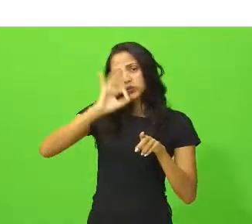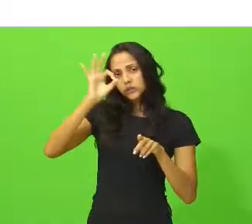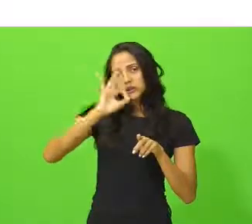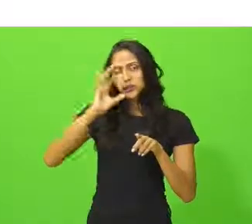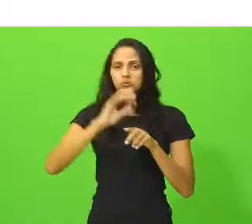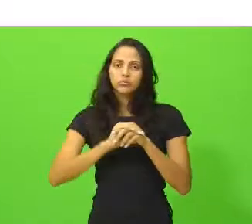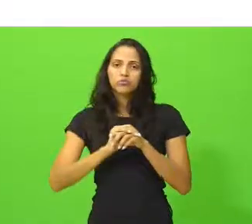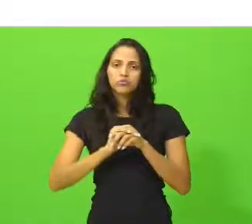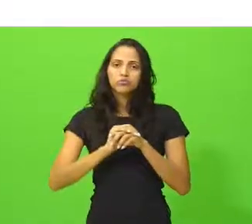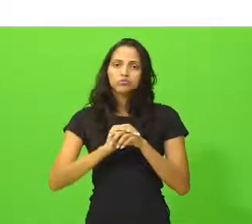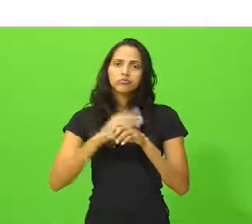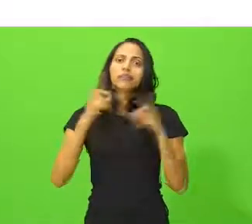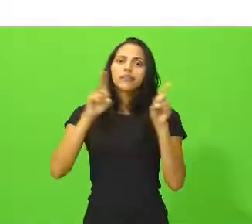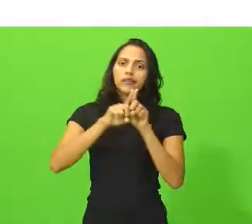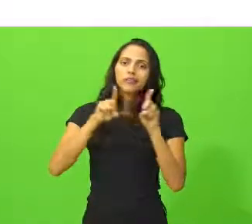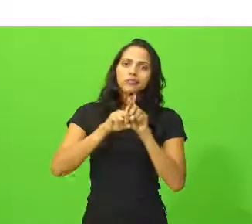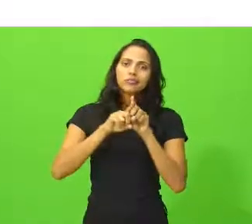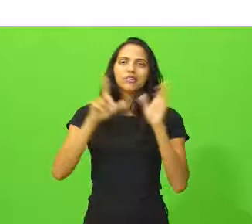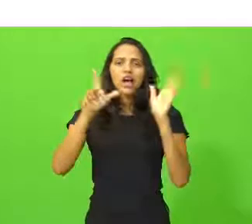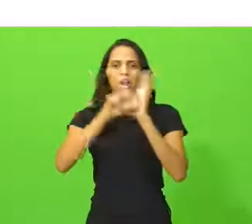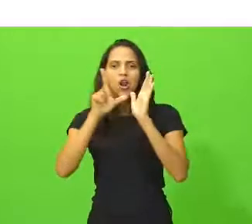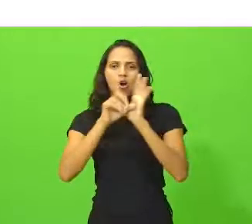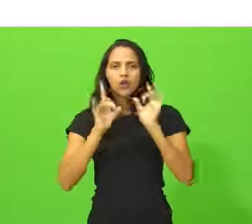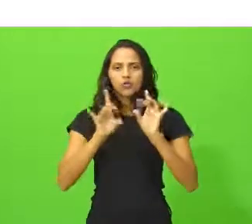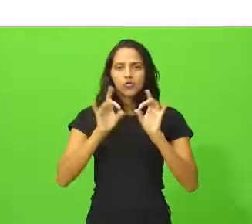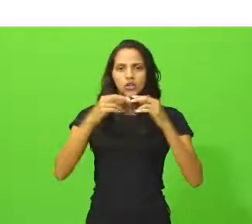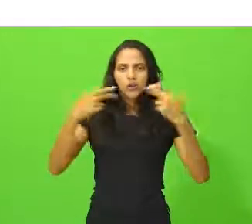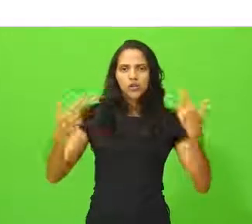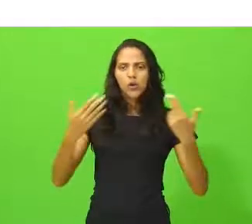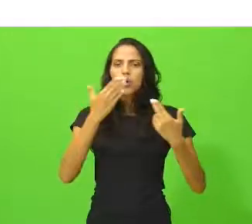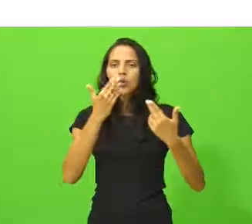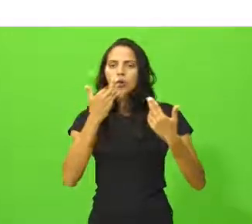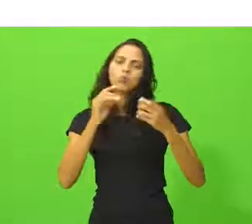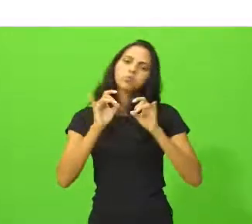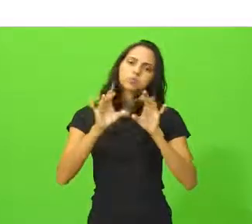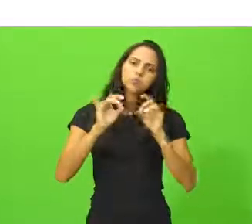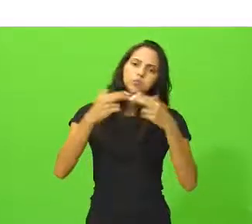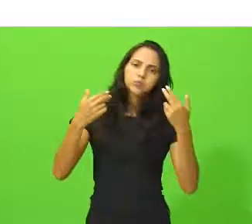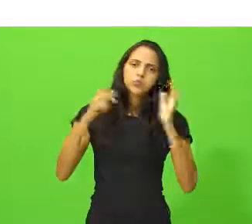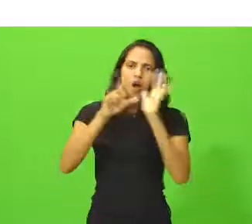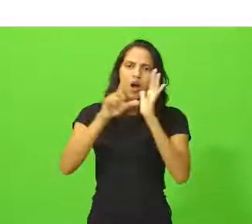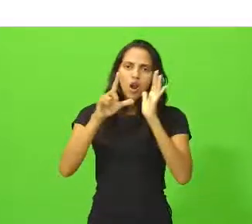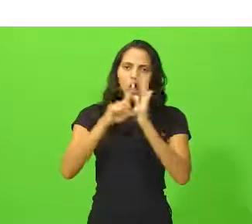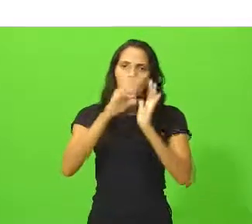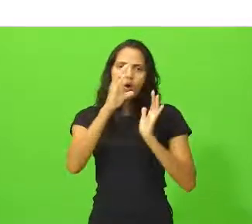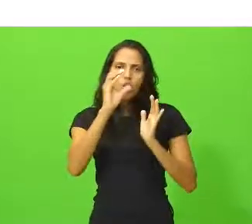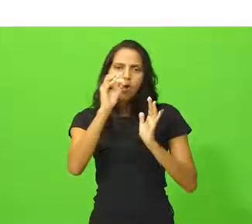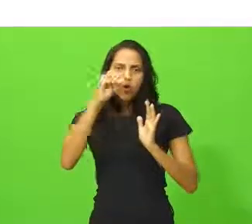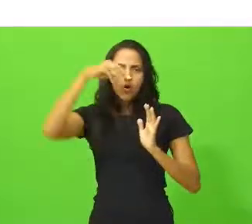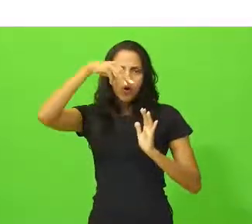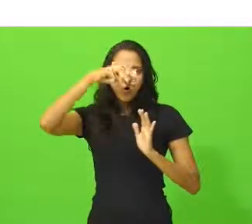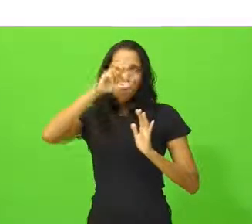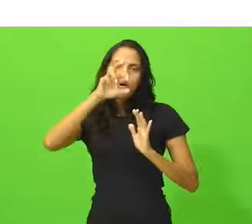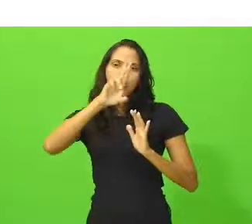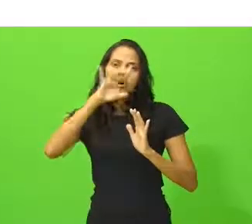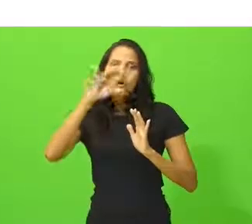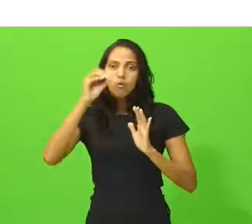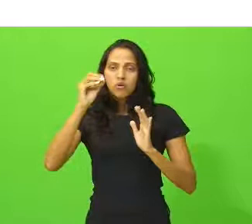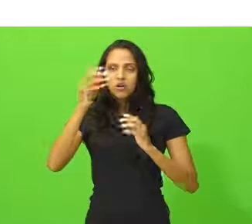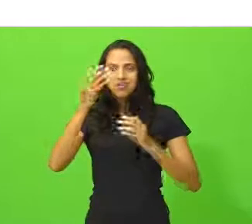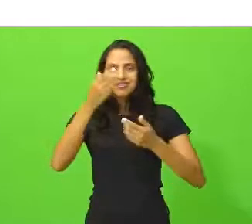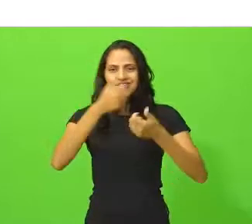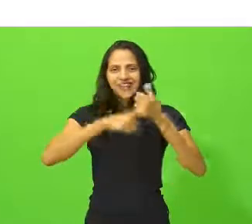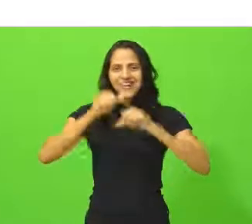5,04%. E, por fim, o comércio. Tá? O comércio, que é um sistema de trocas, em que as